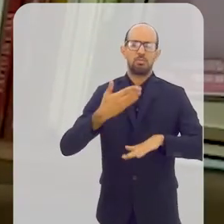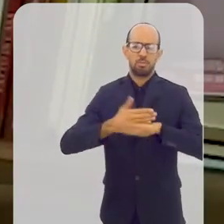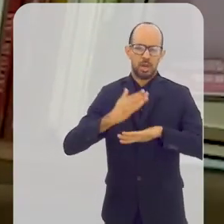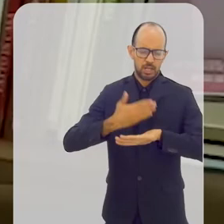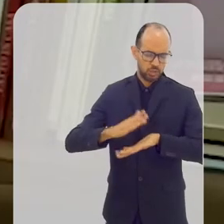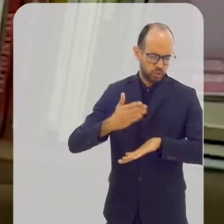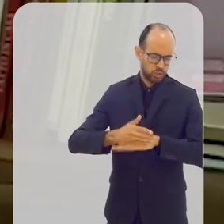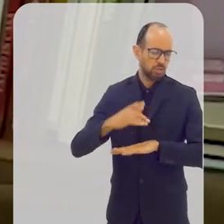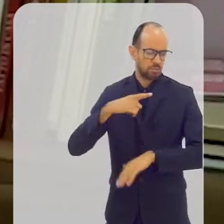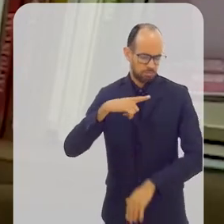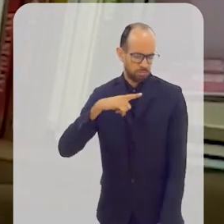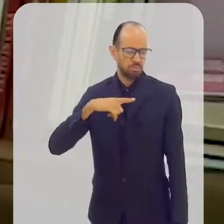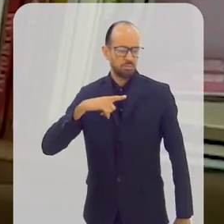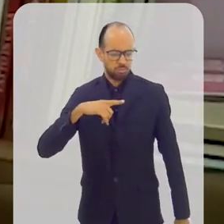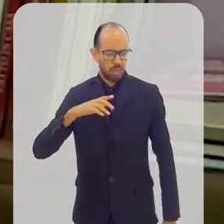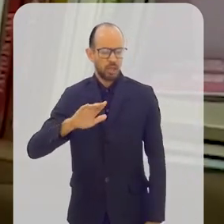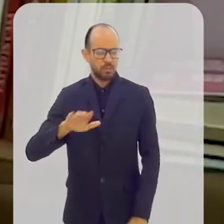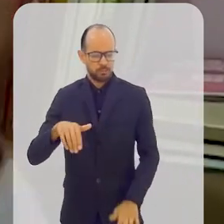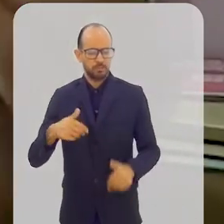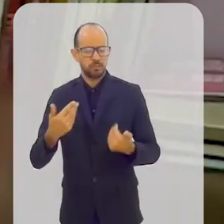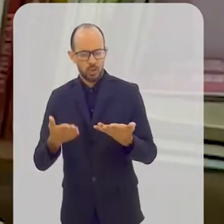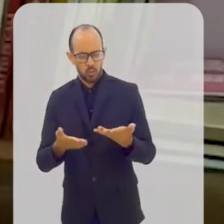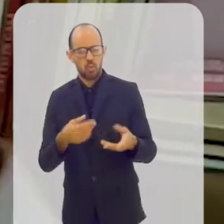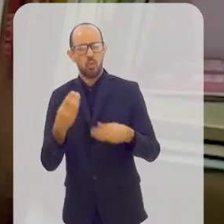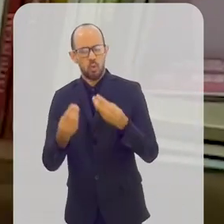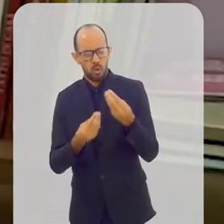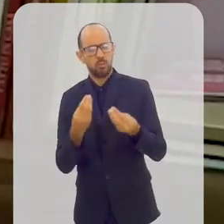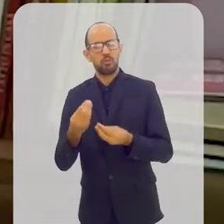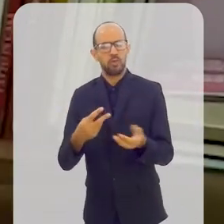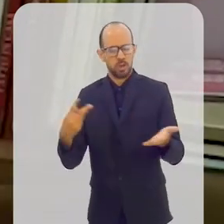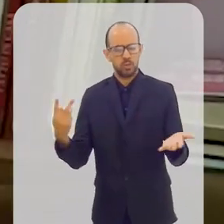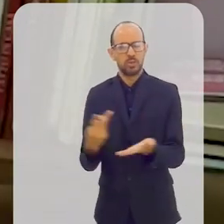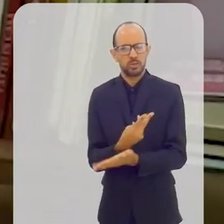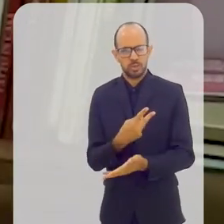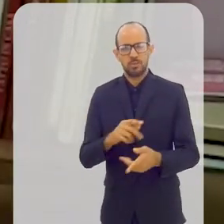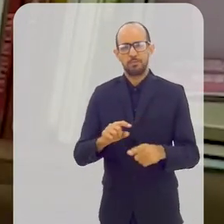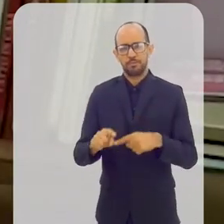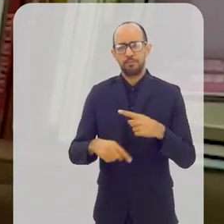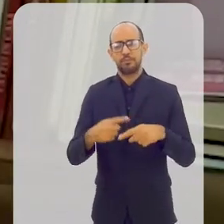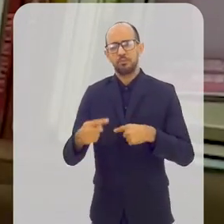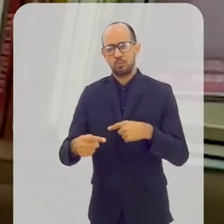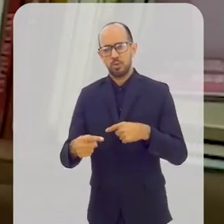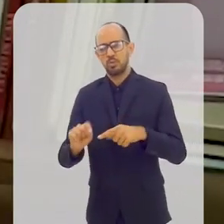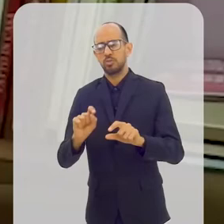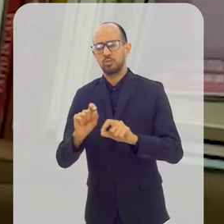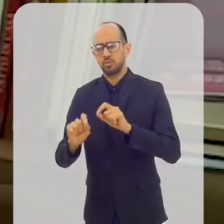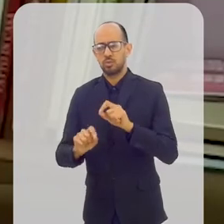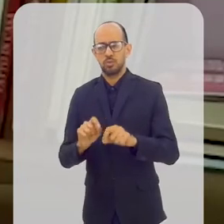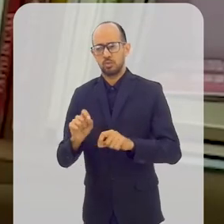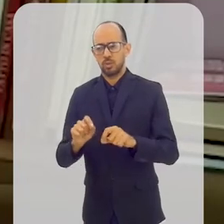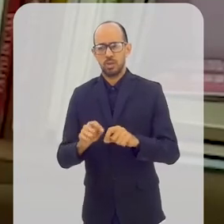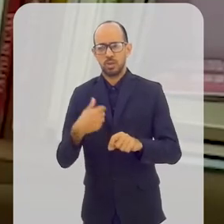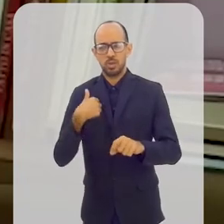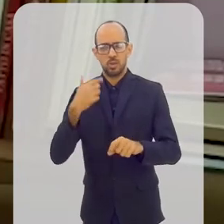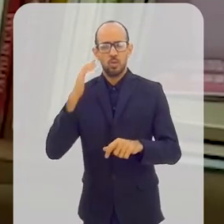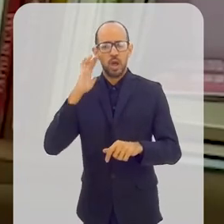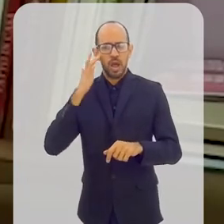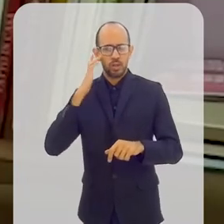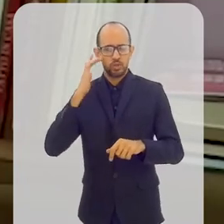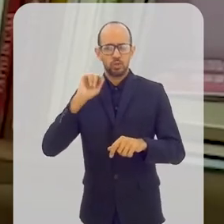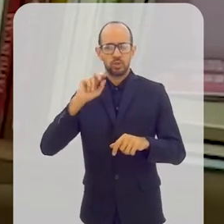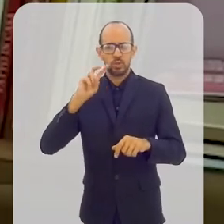que é o empreendedorismo. Então, como que isso vai acontecer dentro das escolas? E daí, eu